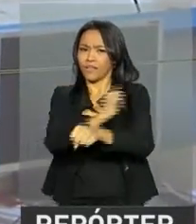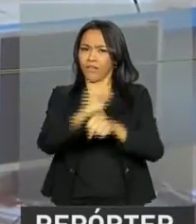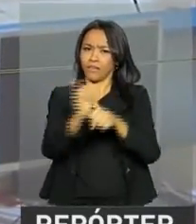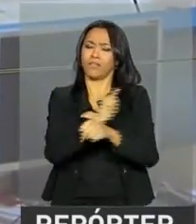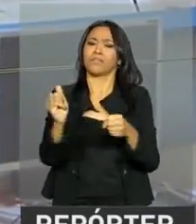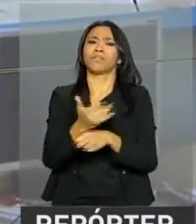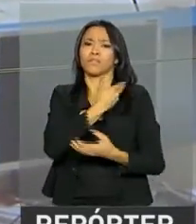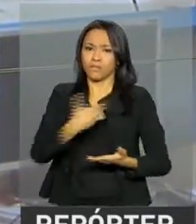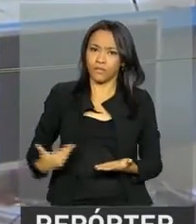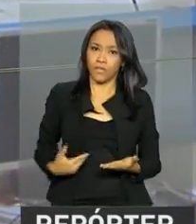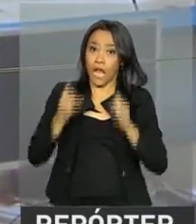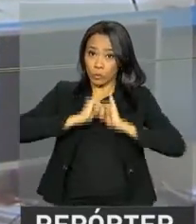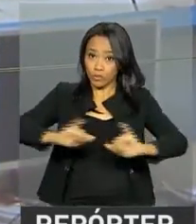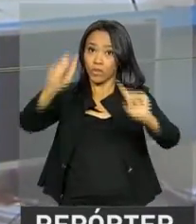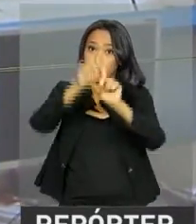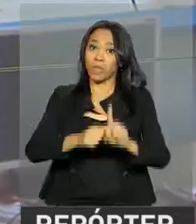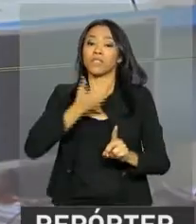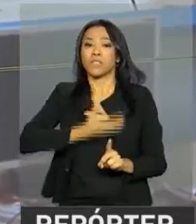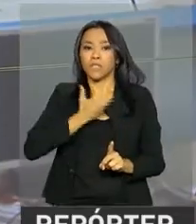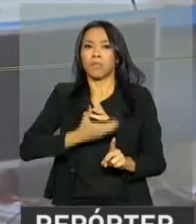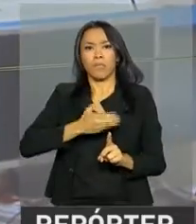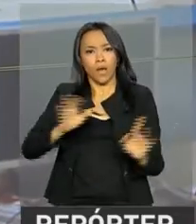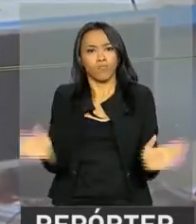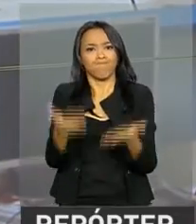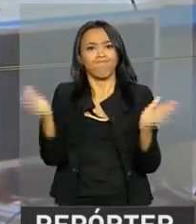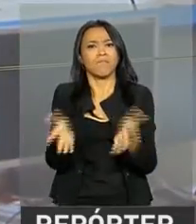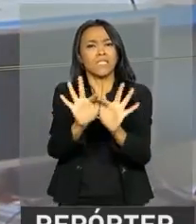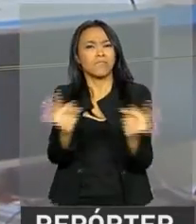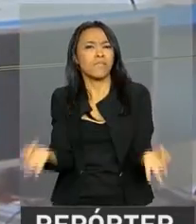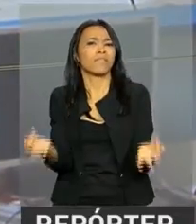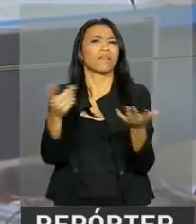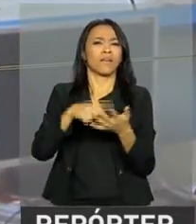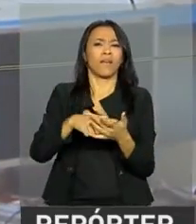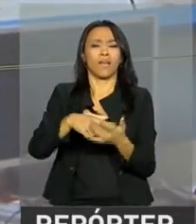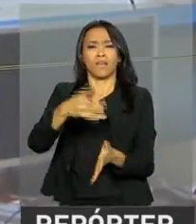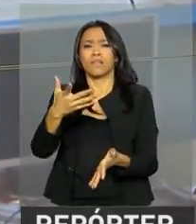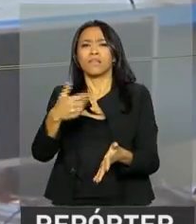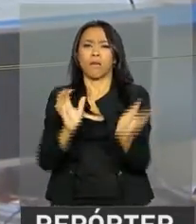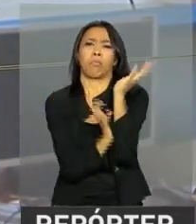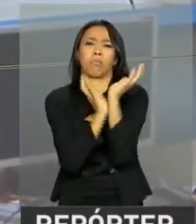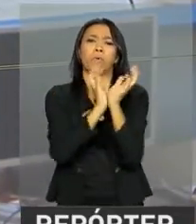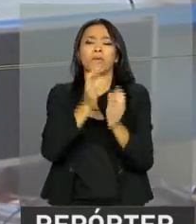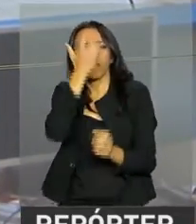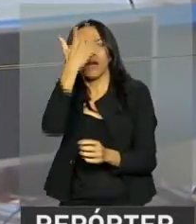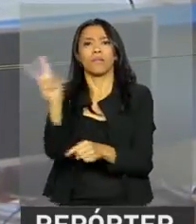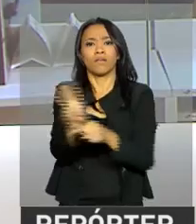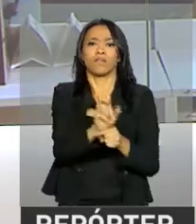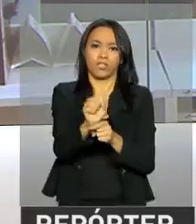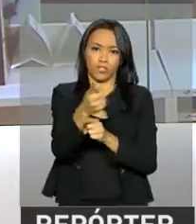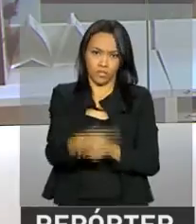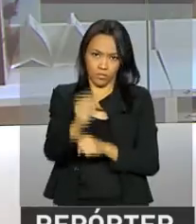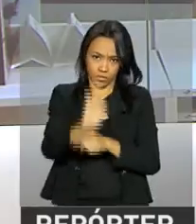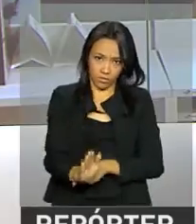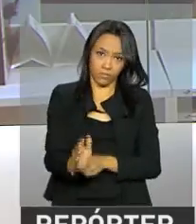governo em dezembro para aumentar a produtividade simplificar negócios e facilitar o crédito no país